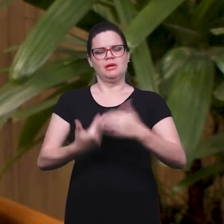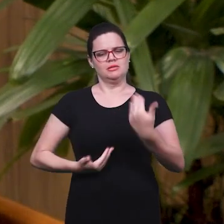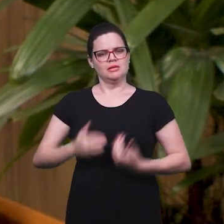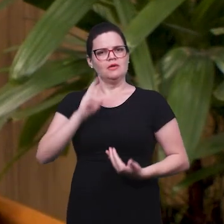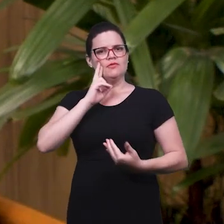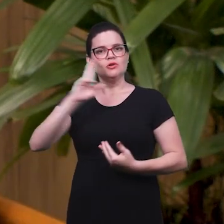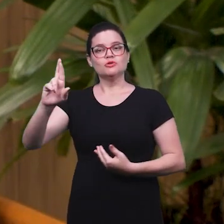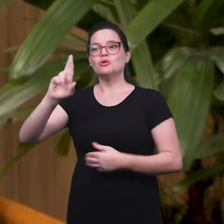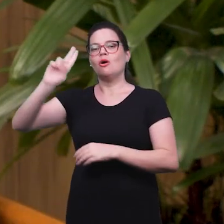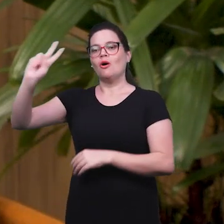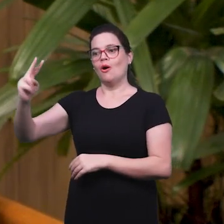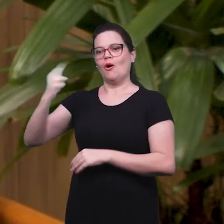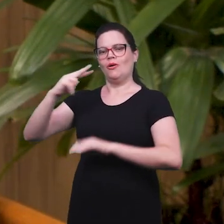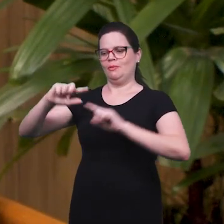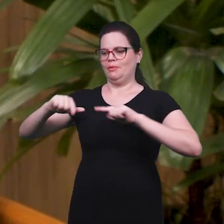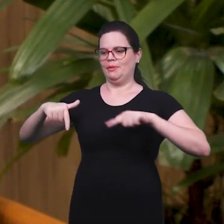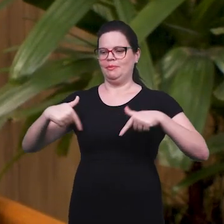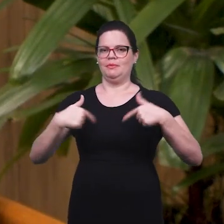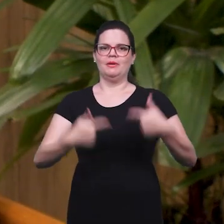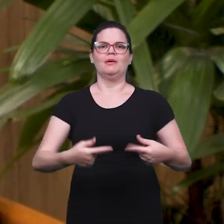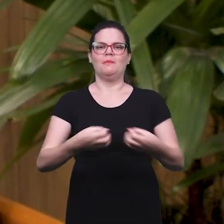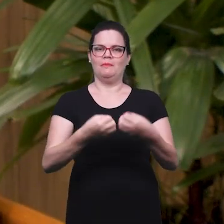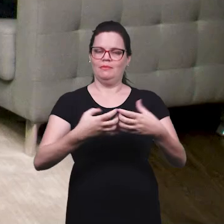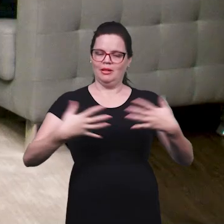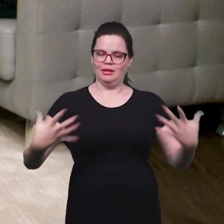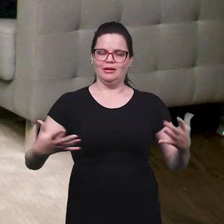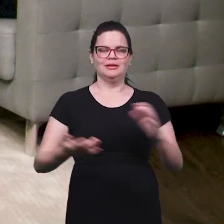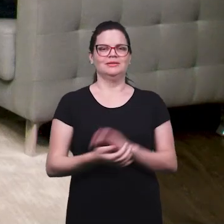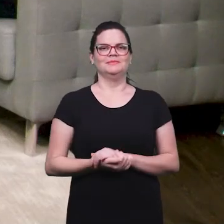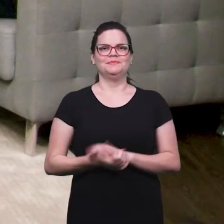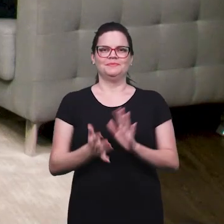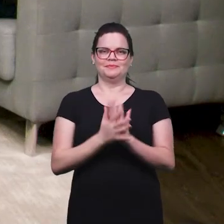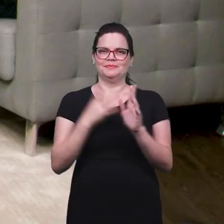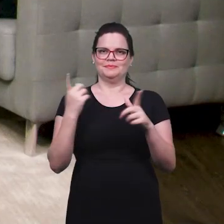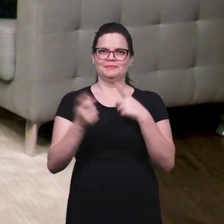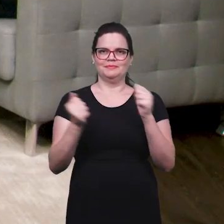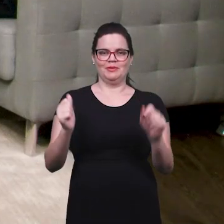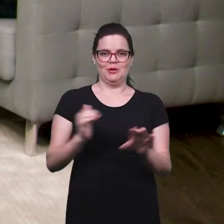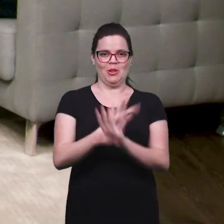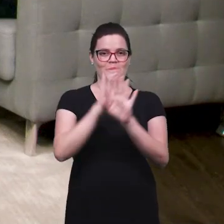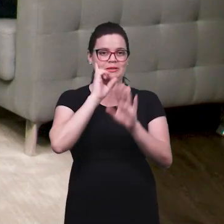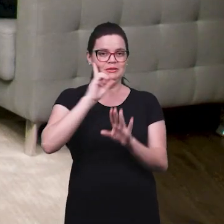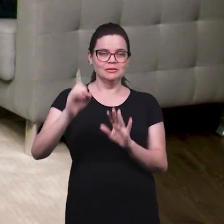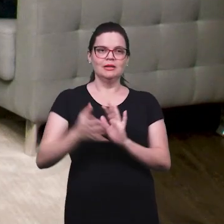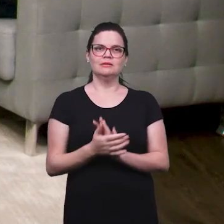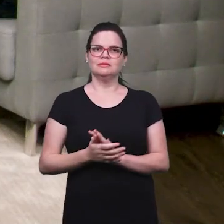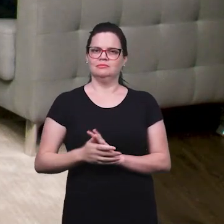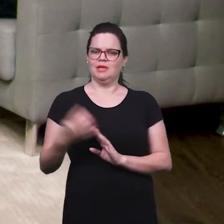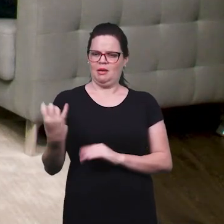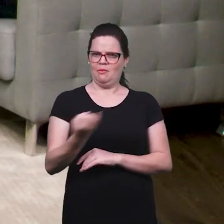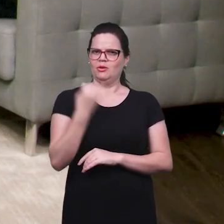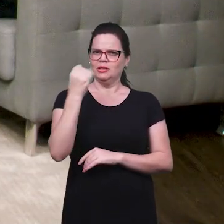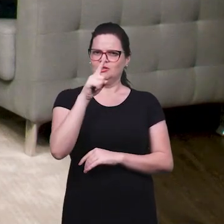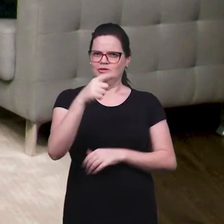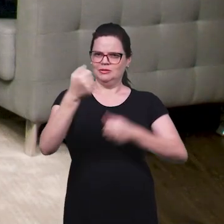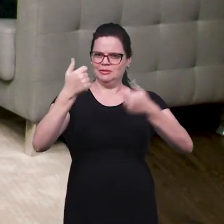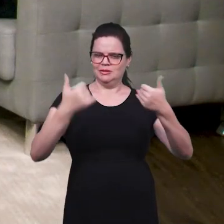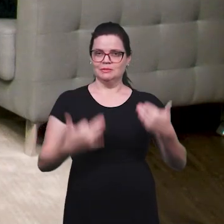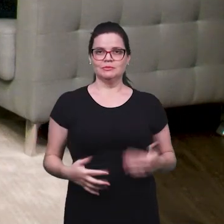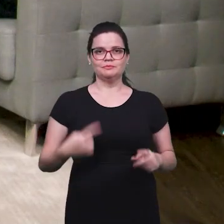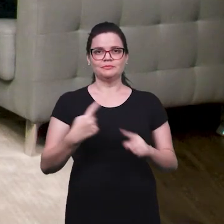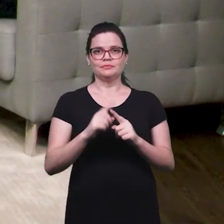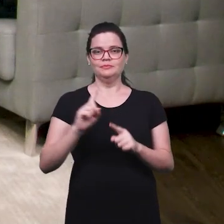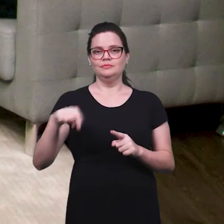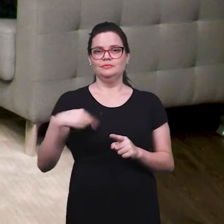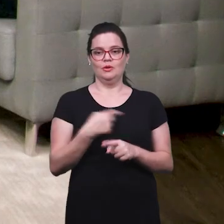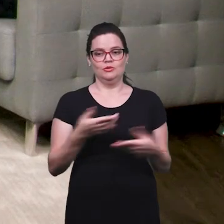milagre da vida, louvado seja o Senhor. Glória a Deus. A fala do pastor Bísio aqui é muito importante, porque nós